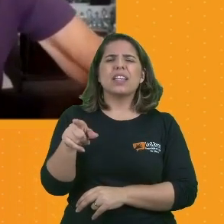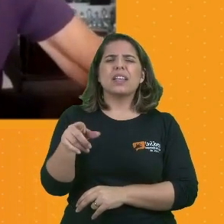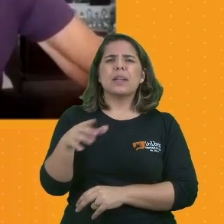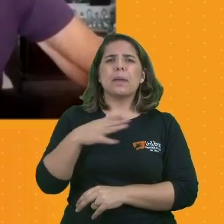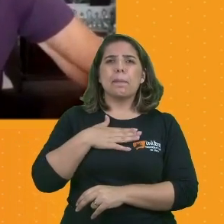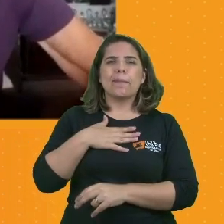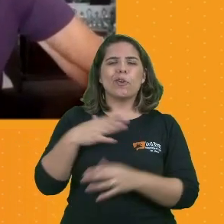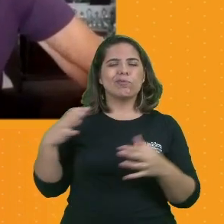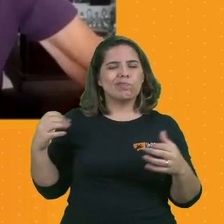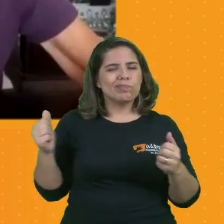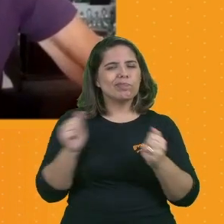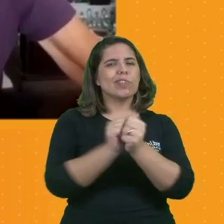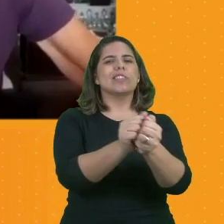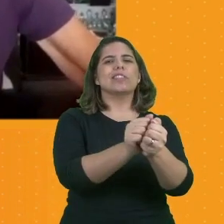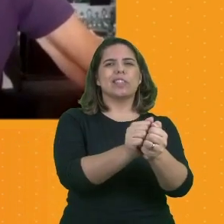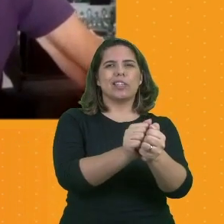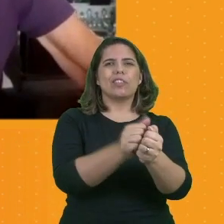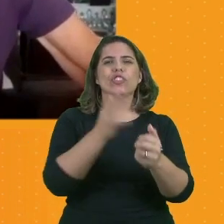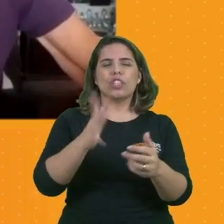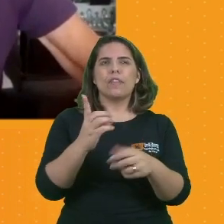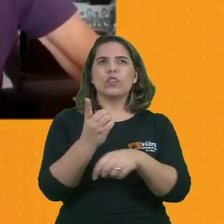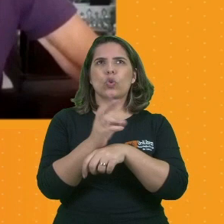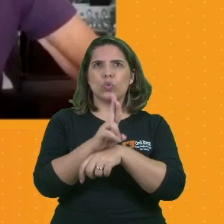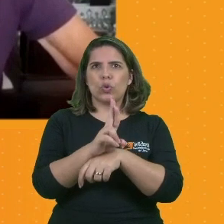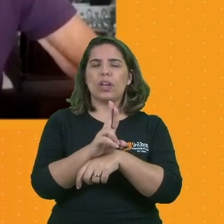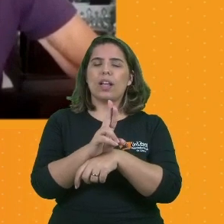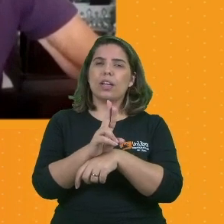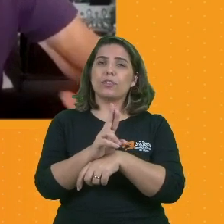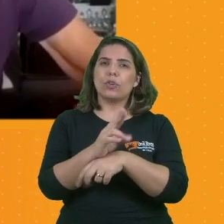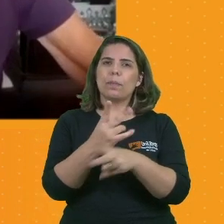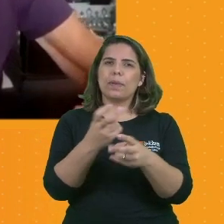meu parceiro preciso doutorado